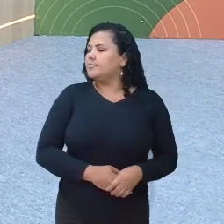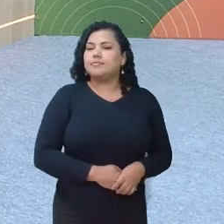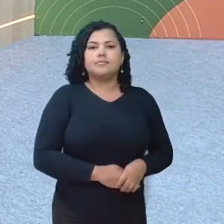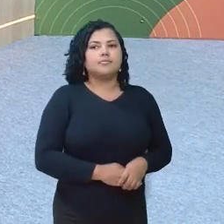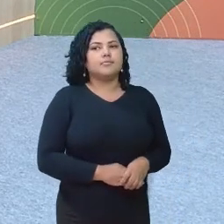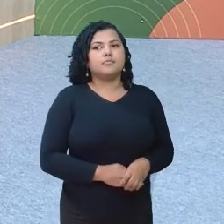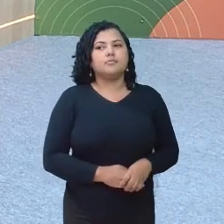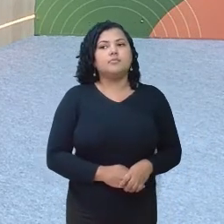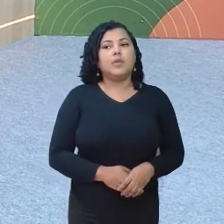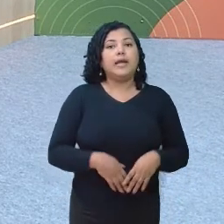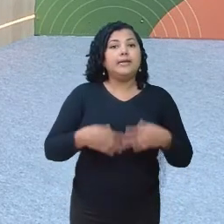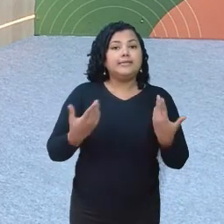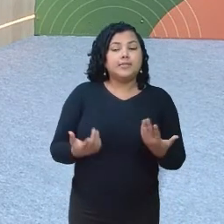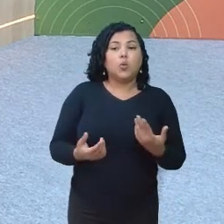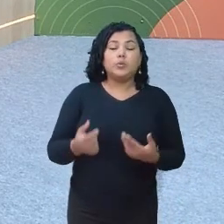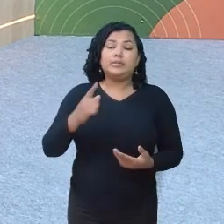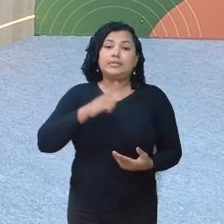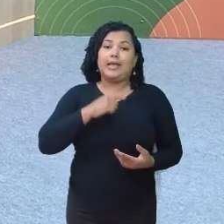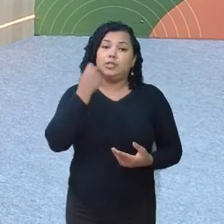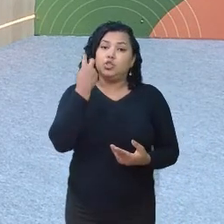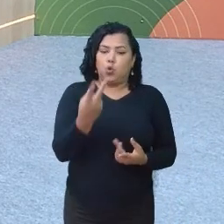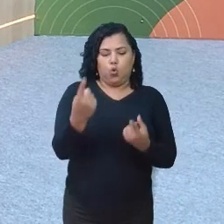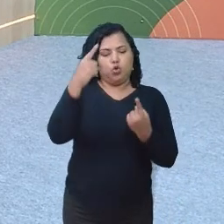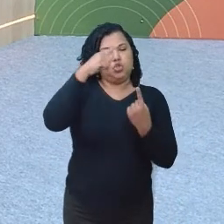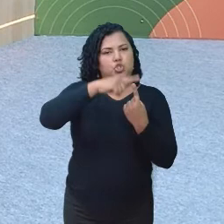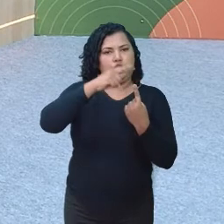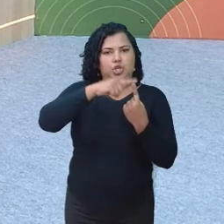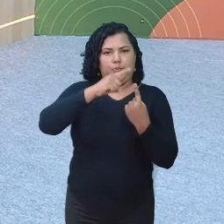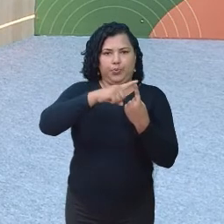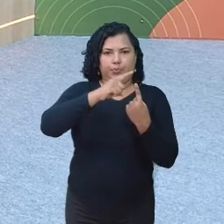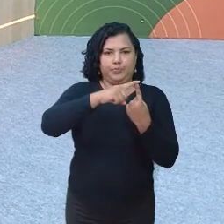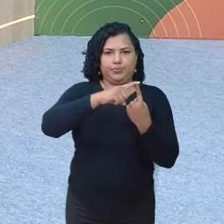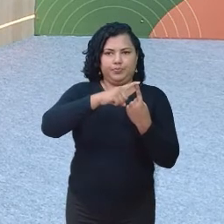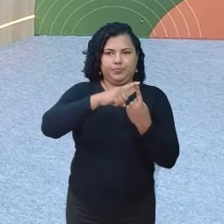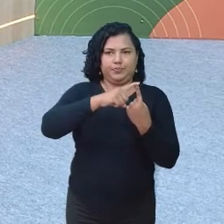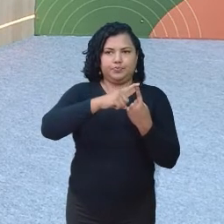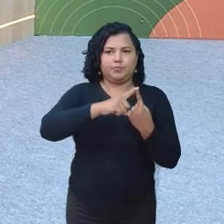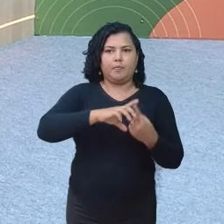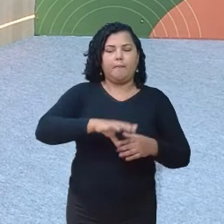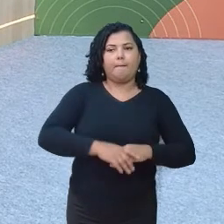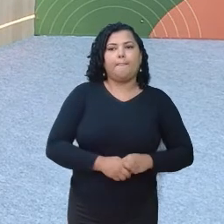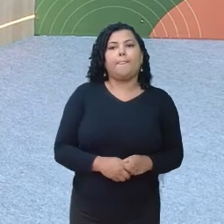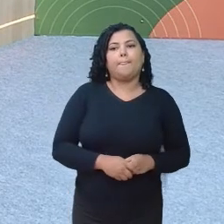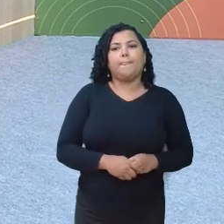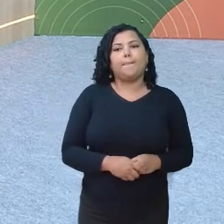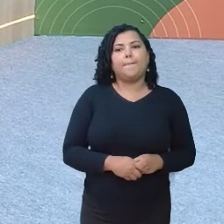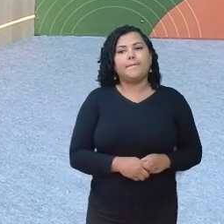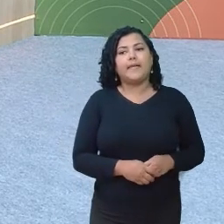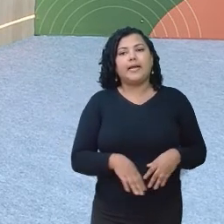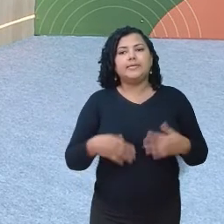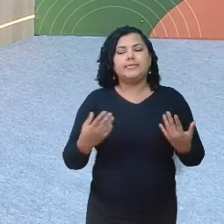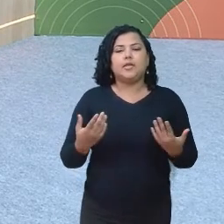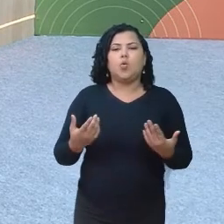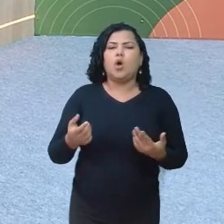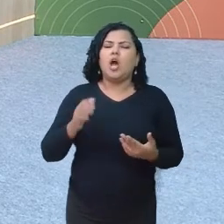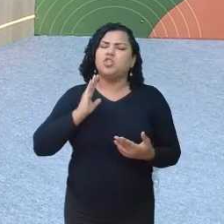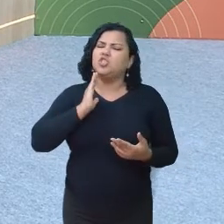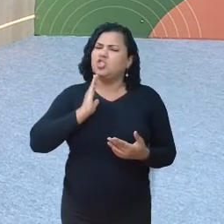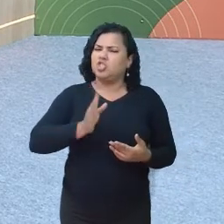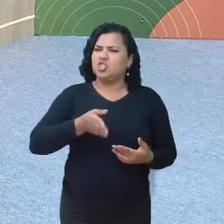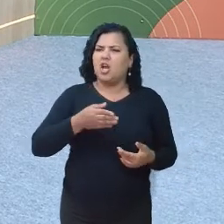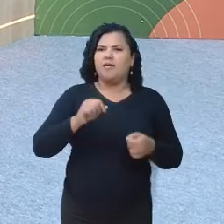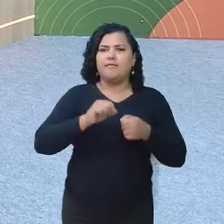classificação, a gente vai ter apenas o paralelogramo e o trapézio, tá certo? Aquele paralelogramo que a gente